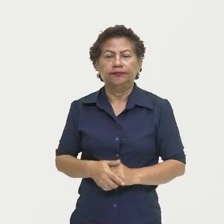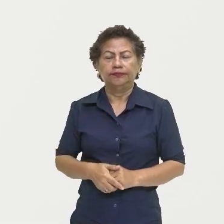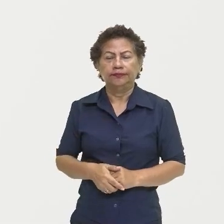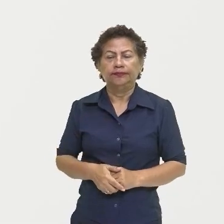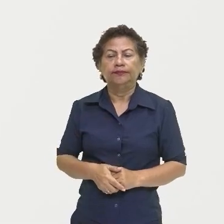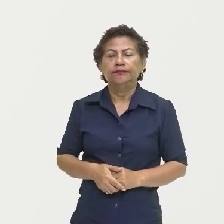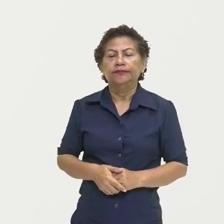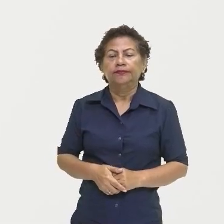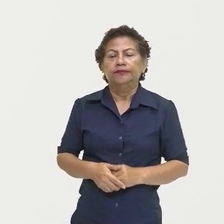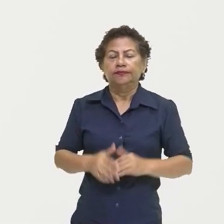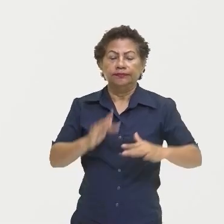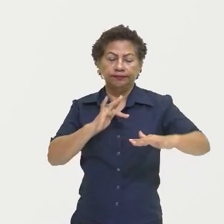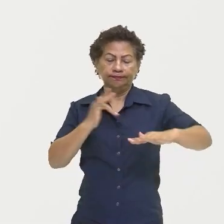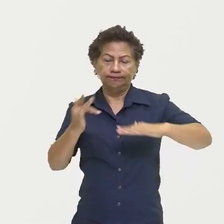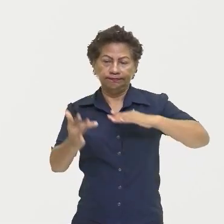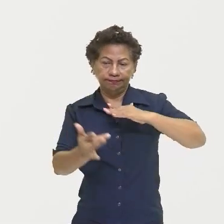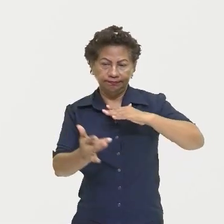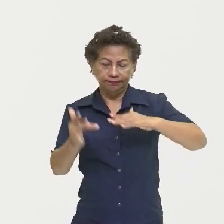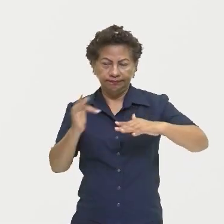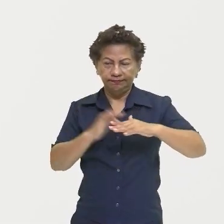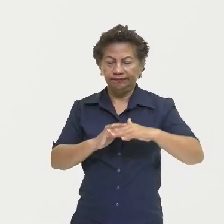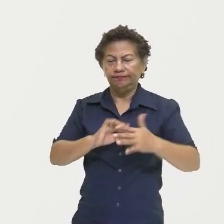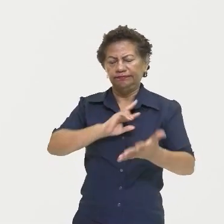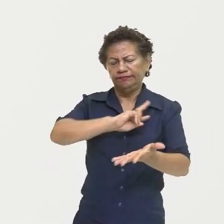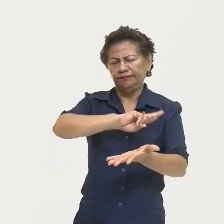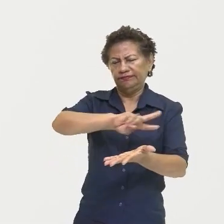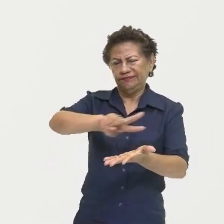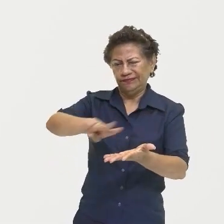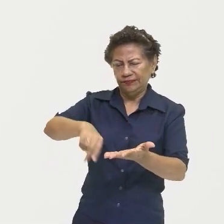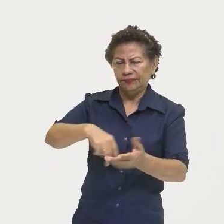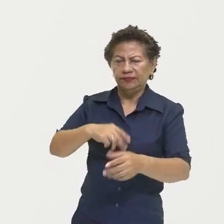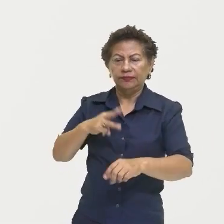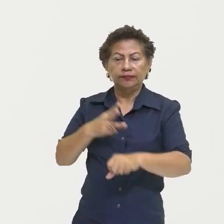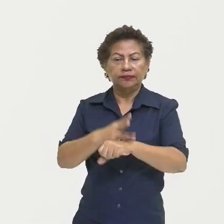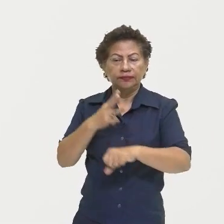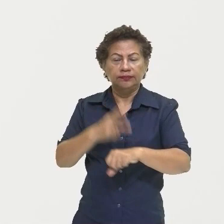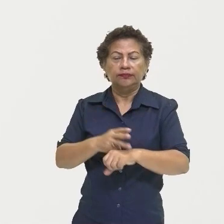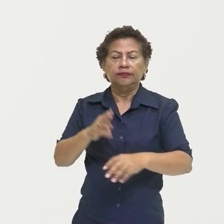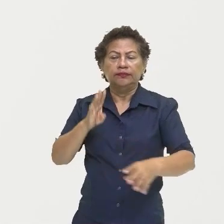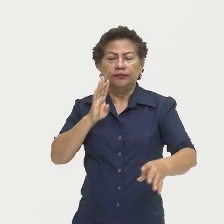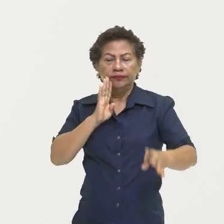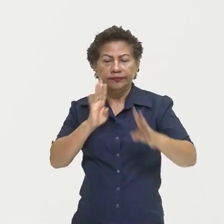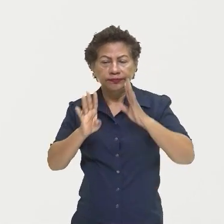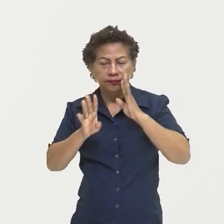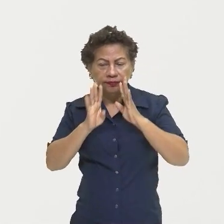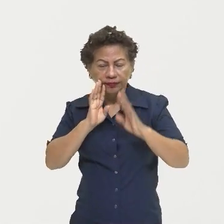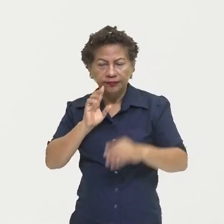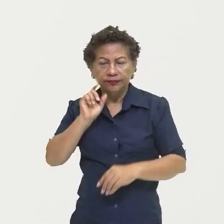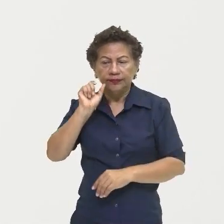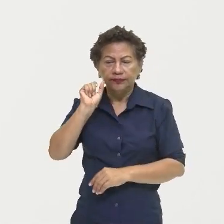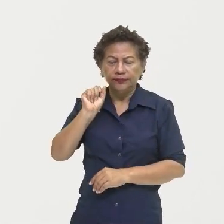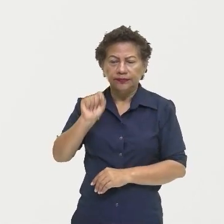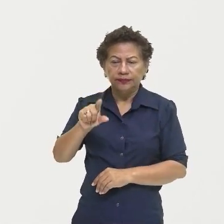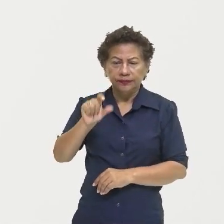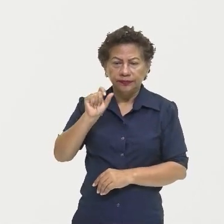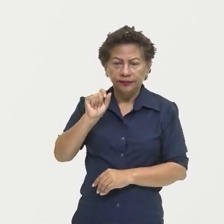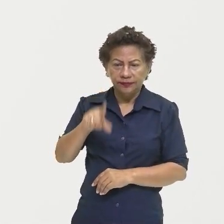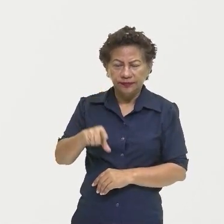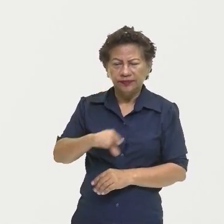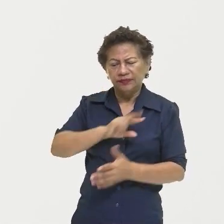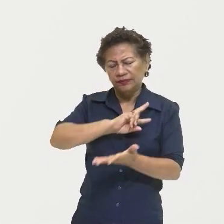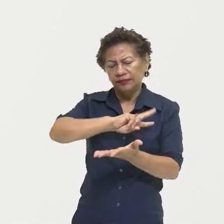redes sociais, do Facebook, Instagram, WhatsApp, Telegram, Twitter. Então, todas